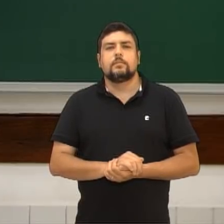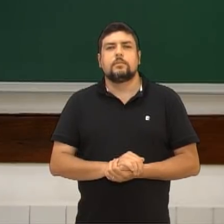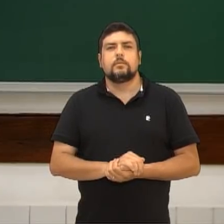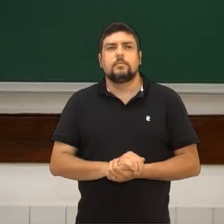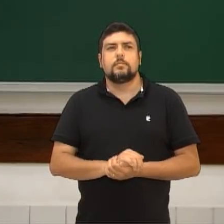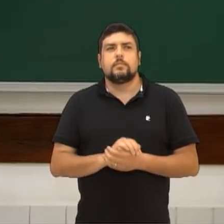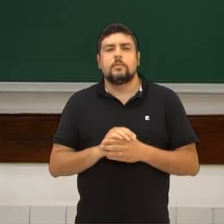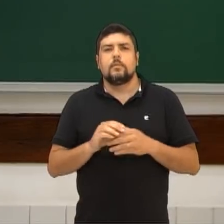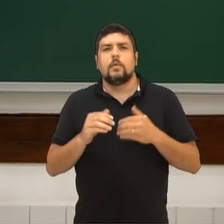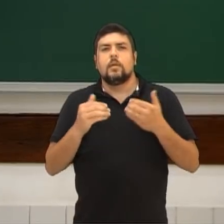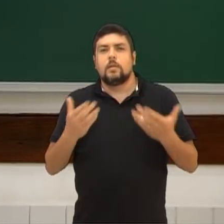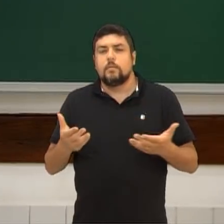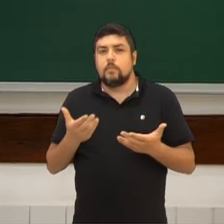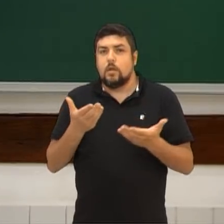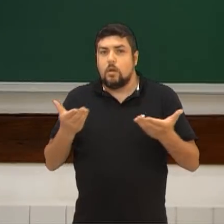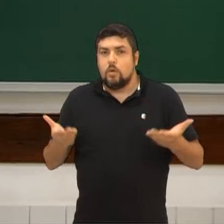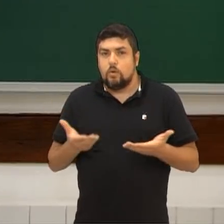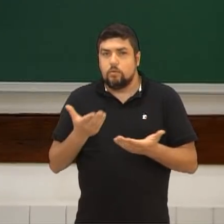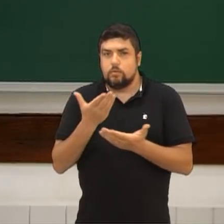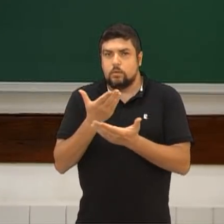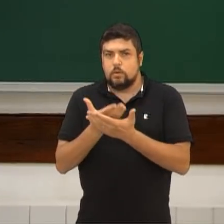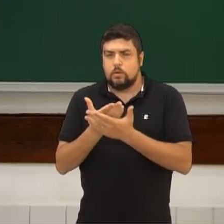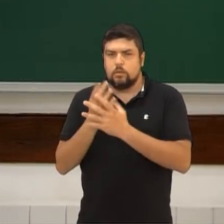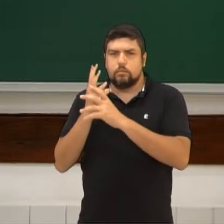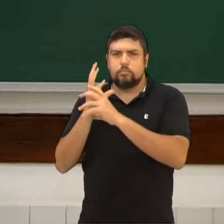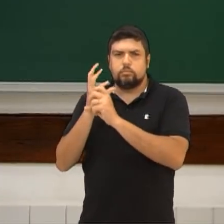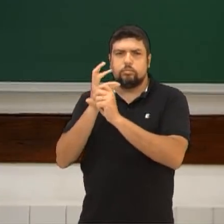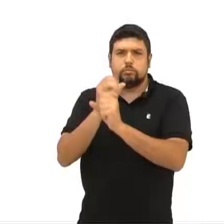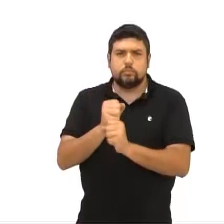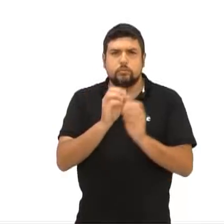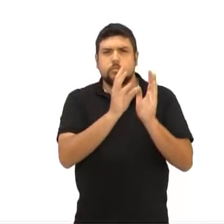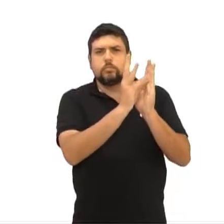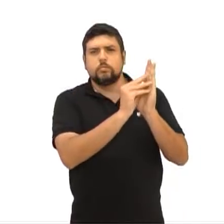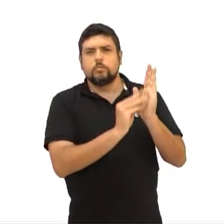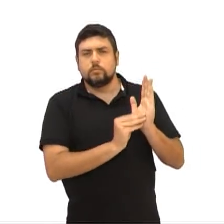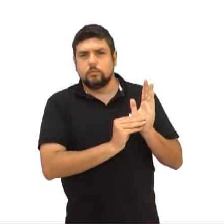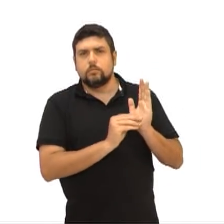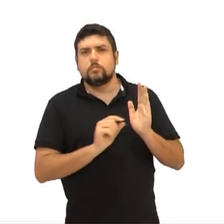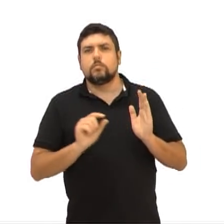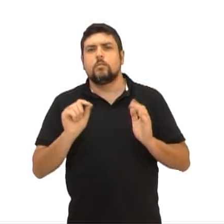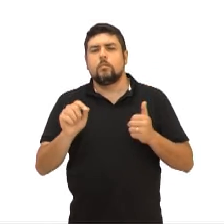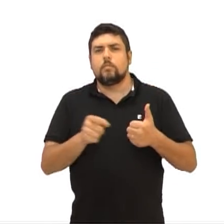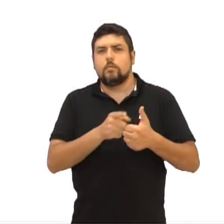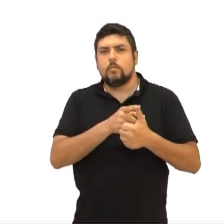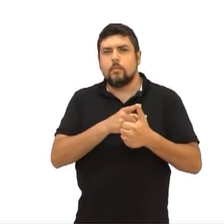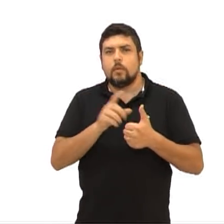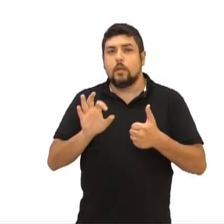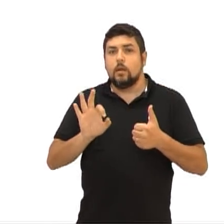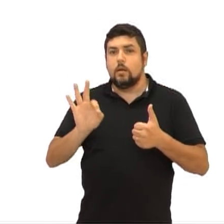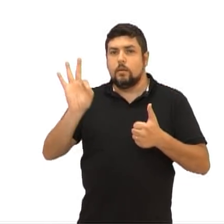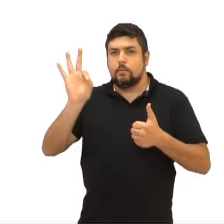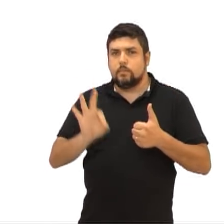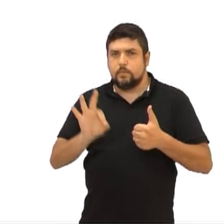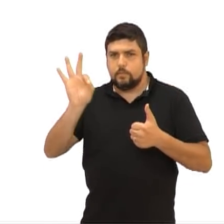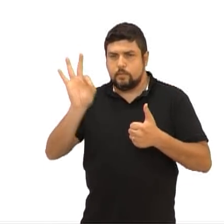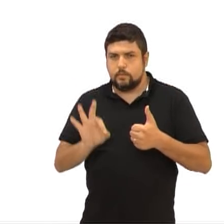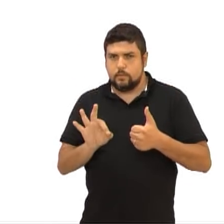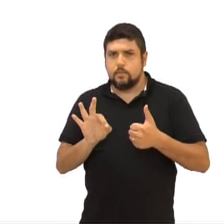Então vamos relembrar o que a gente viu nesta aula. A forma percentual de uma